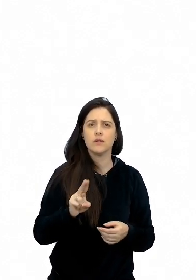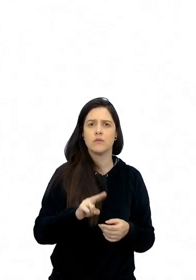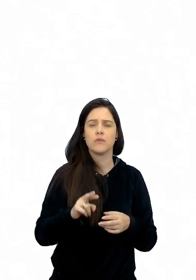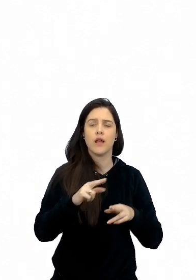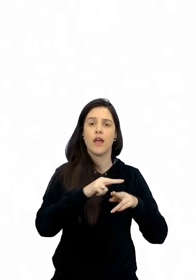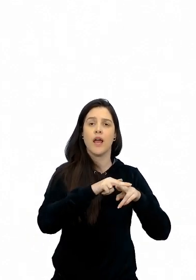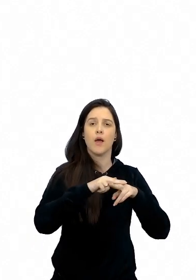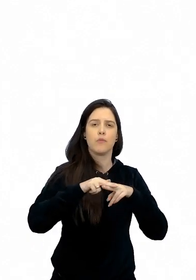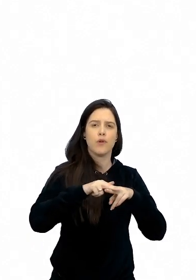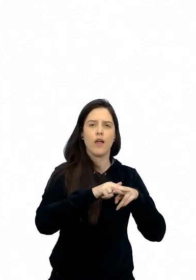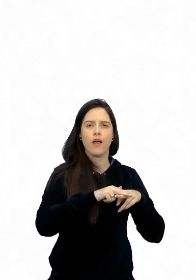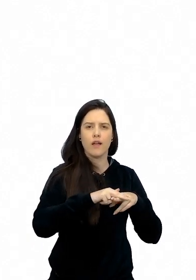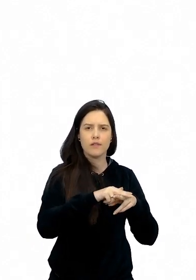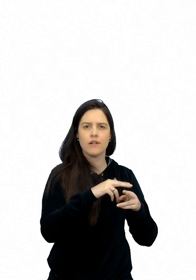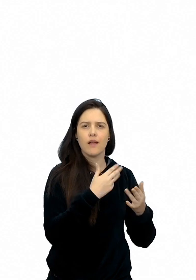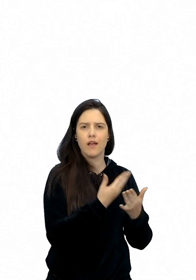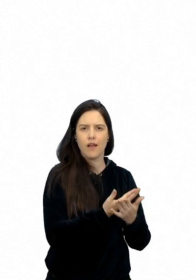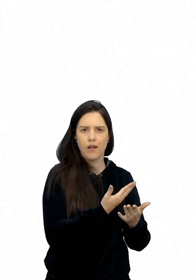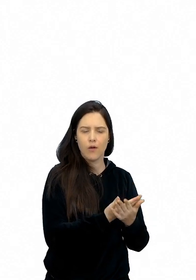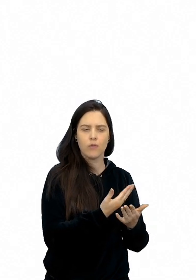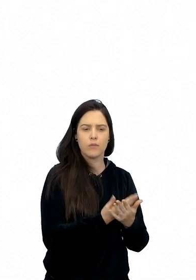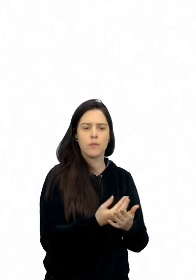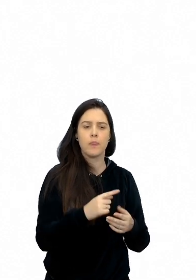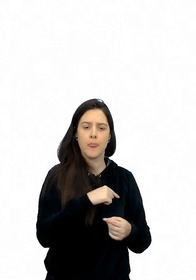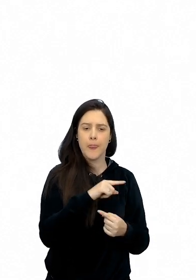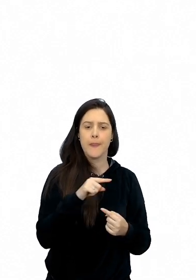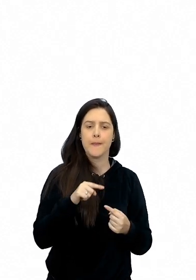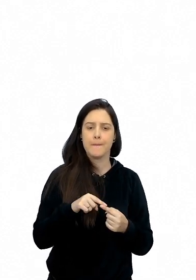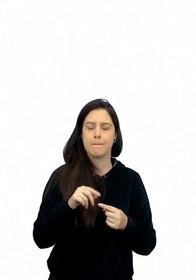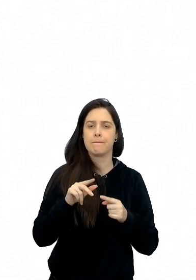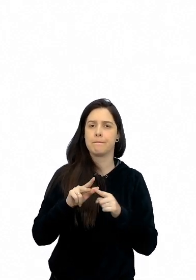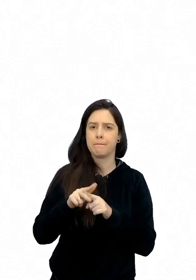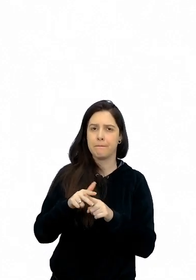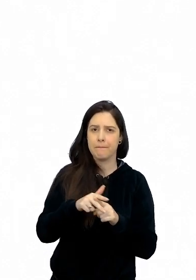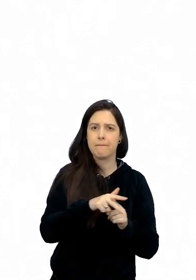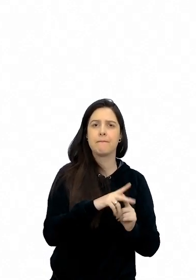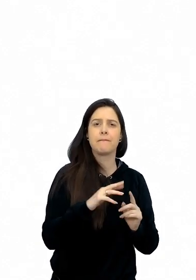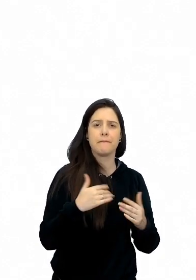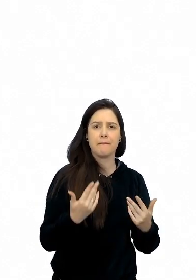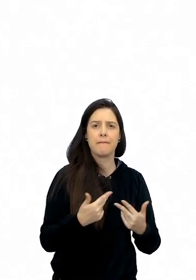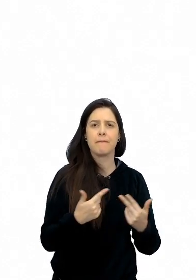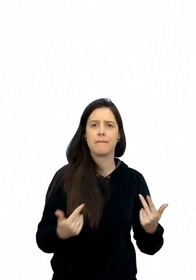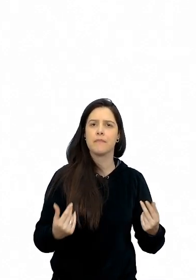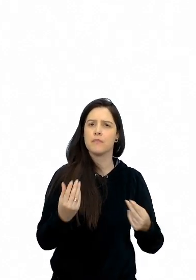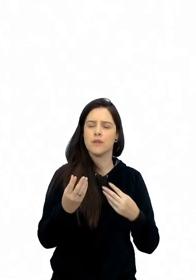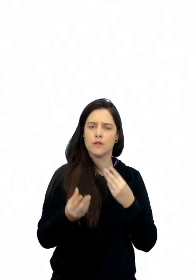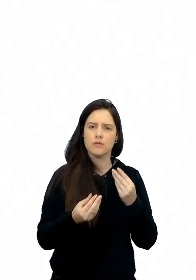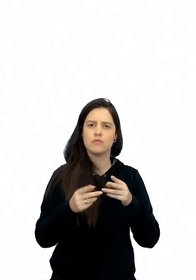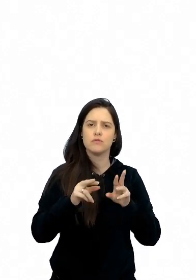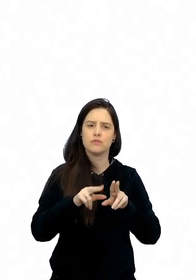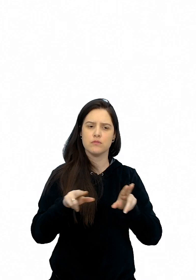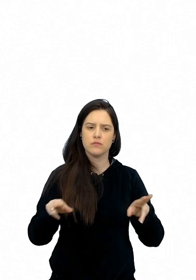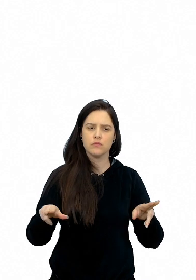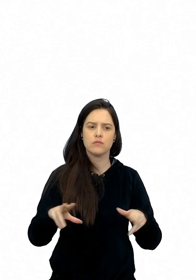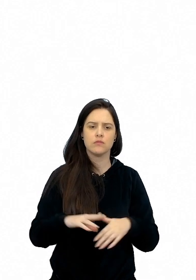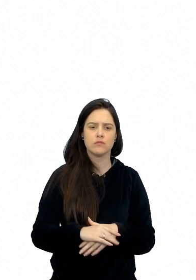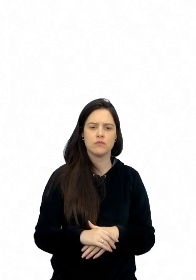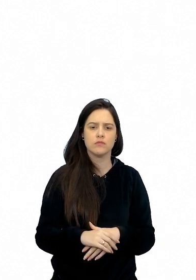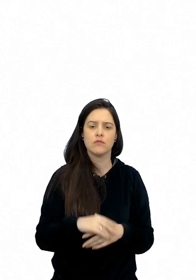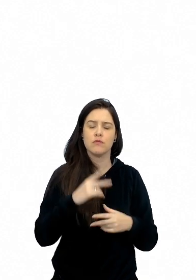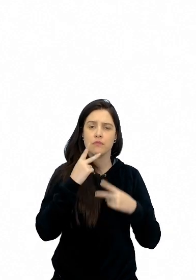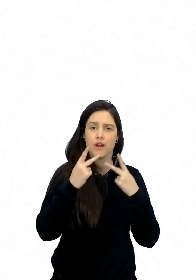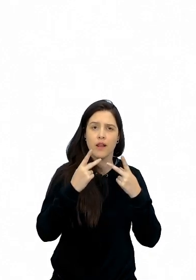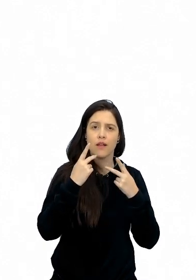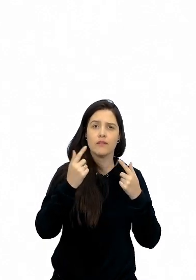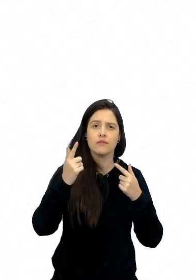quadriculada que é bem bacana, né, sobre direcionamento, e aí tem algo como, você dê 3 passos,